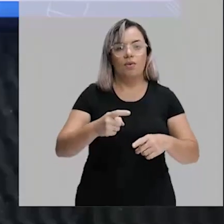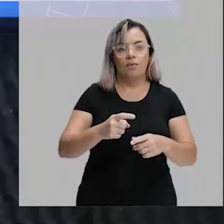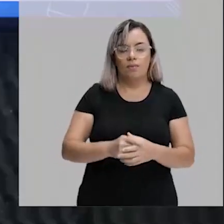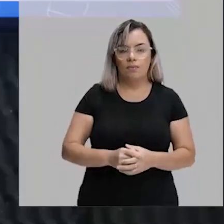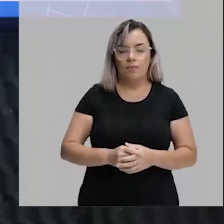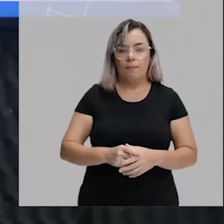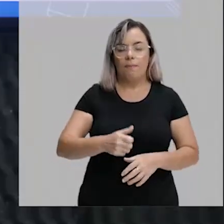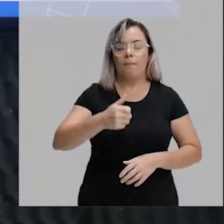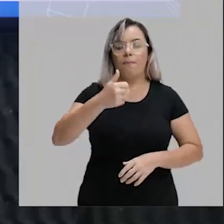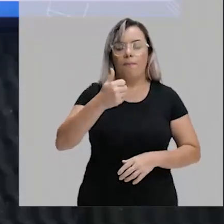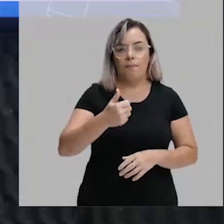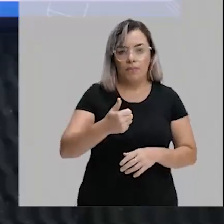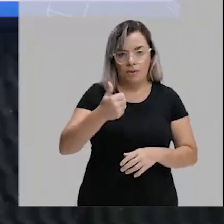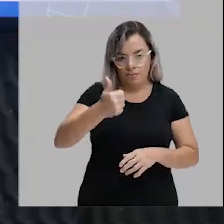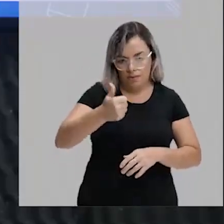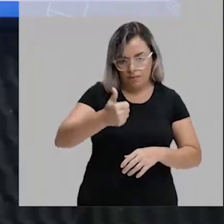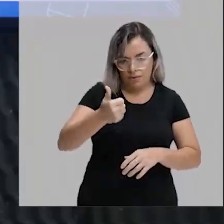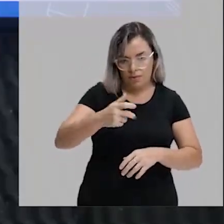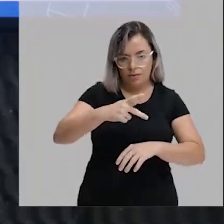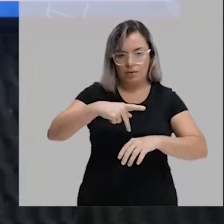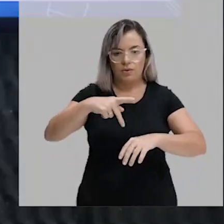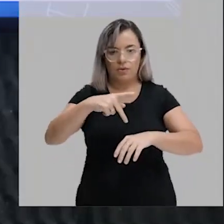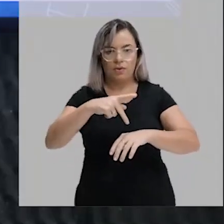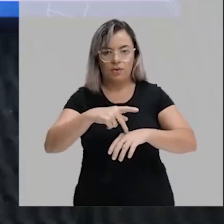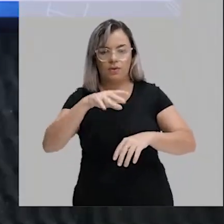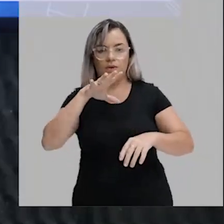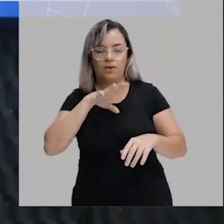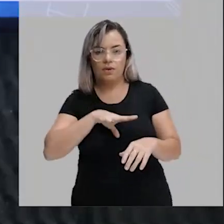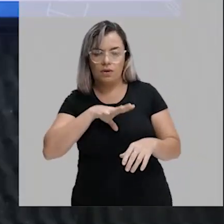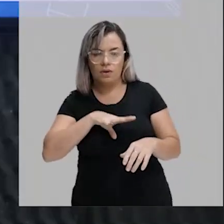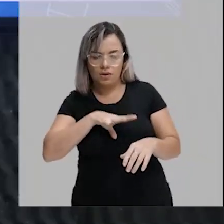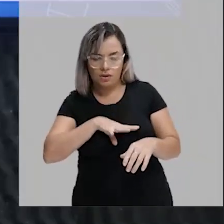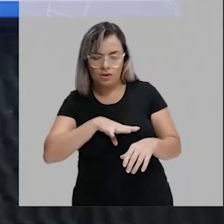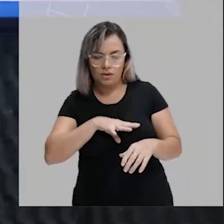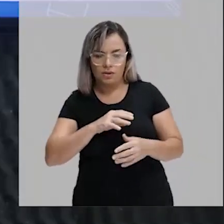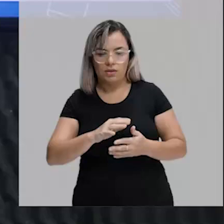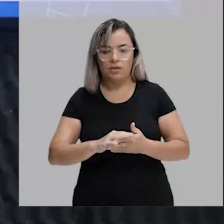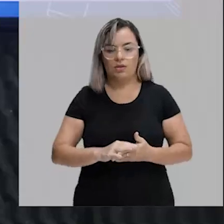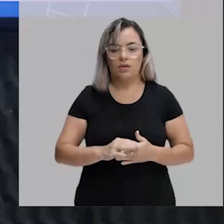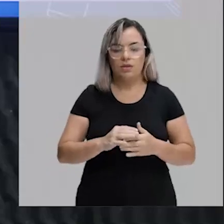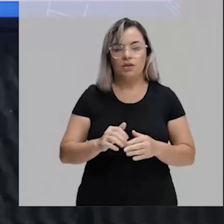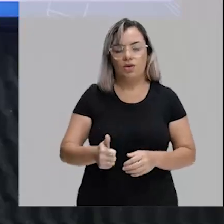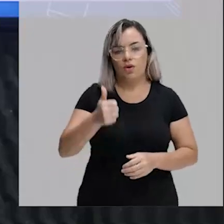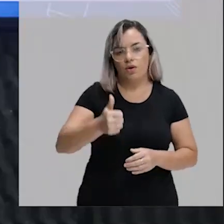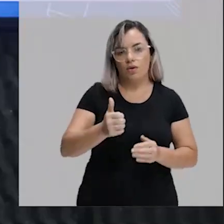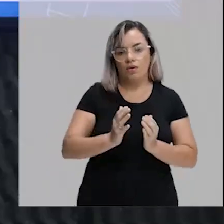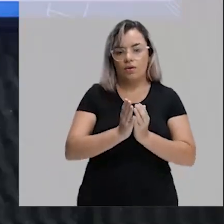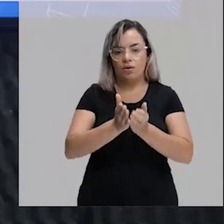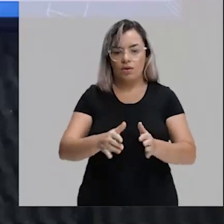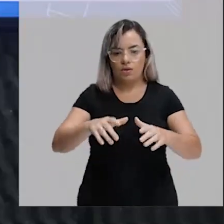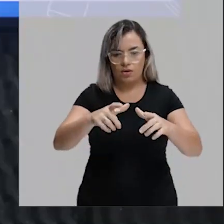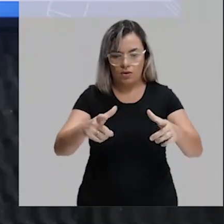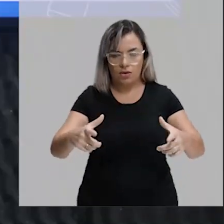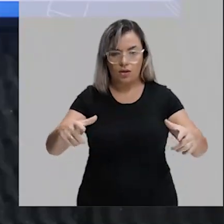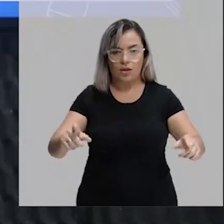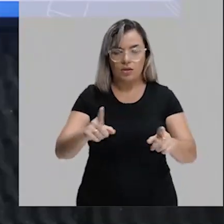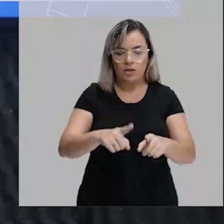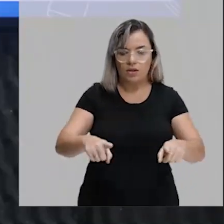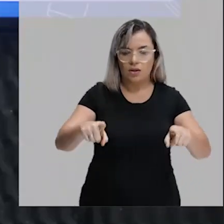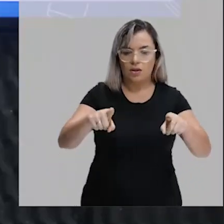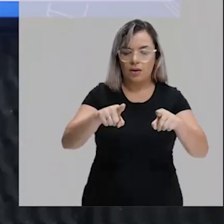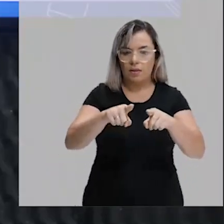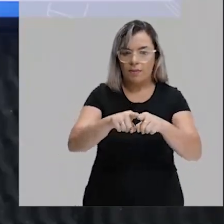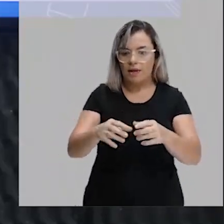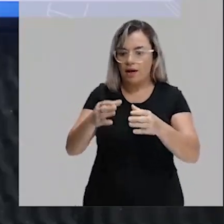movimento das grandes navegações. Condições geográficas também. Olha a localização geográfica de Portugal. Observe